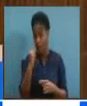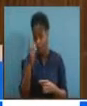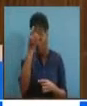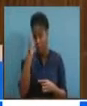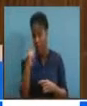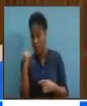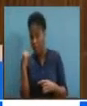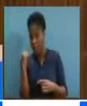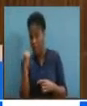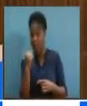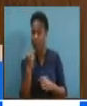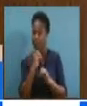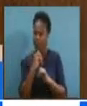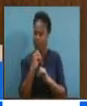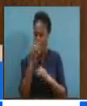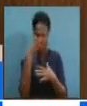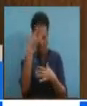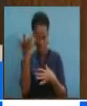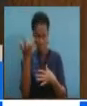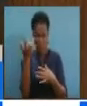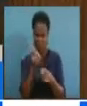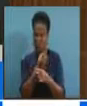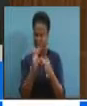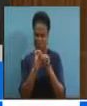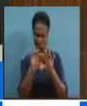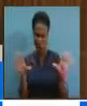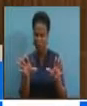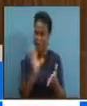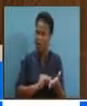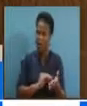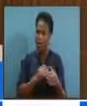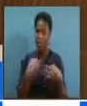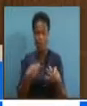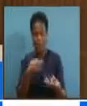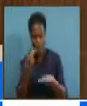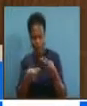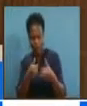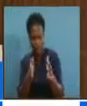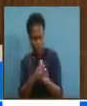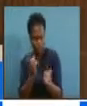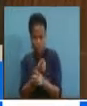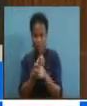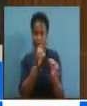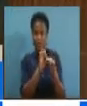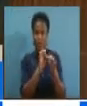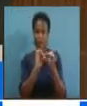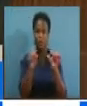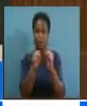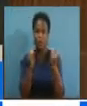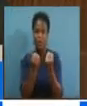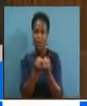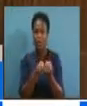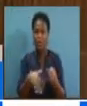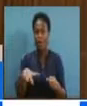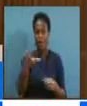o fácil era óbvio demais e queria sempre analisar todas as variáveis da sociedade de forma